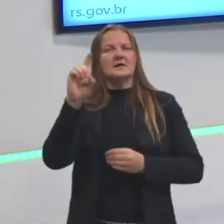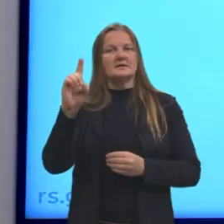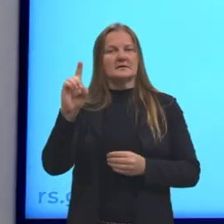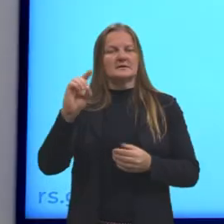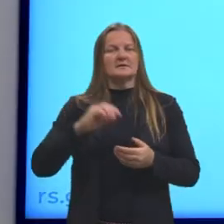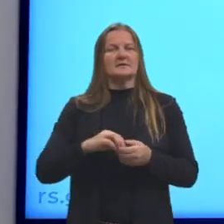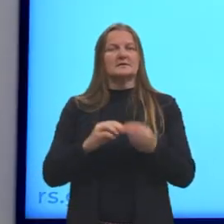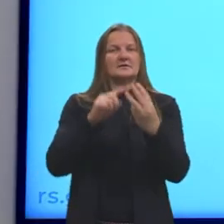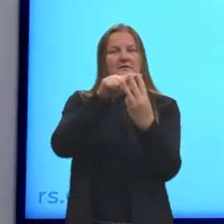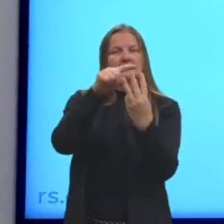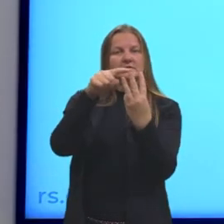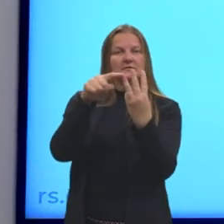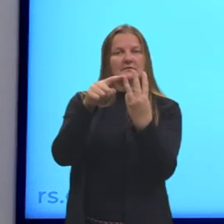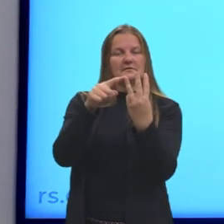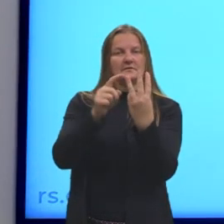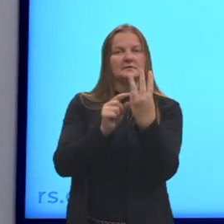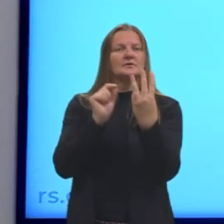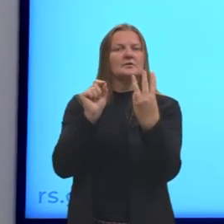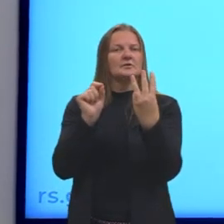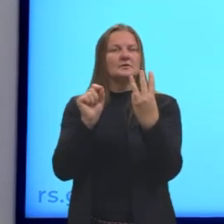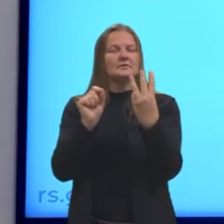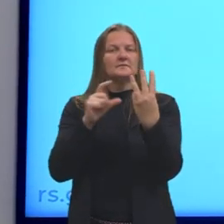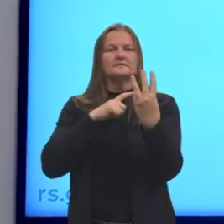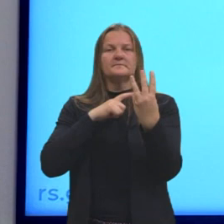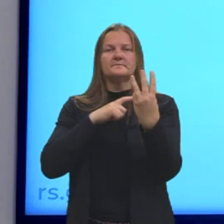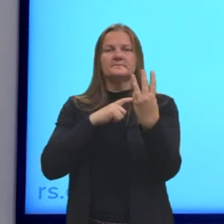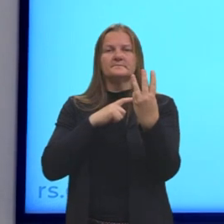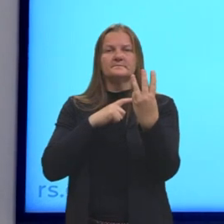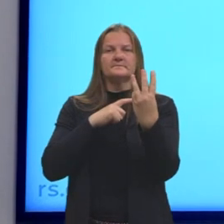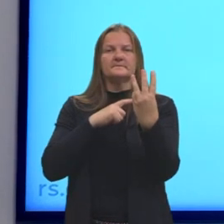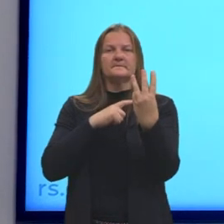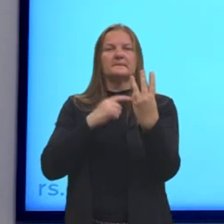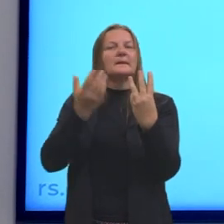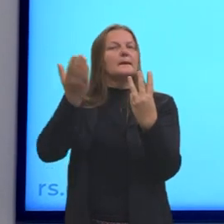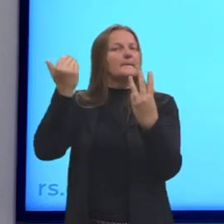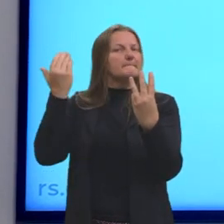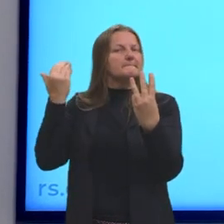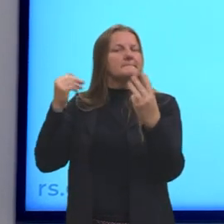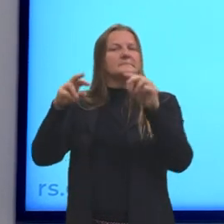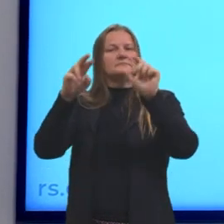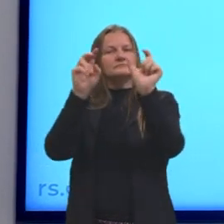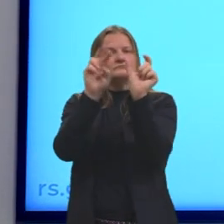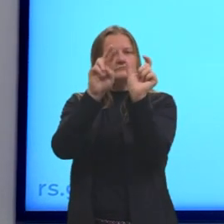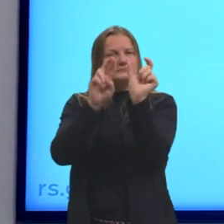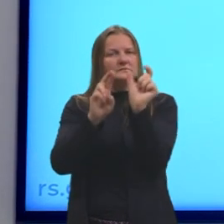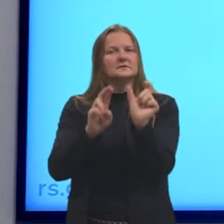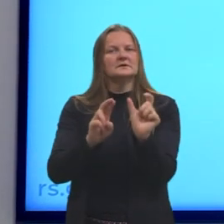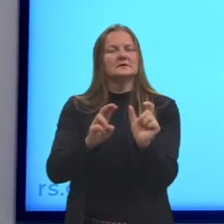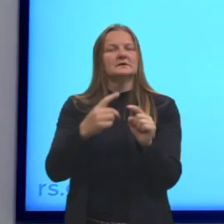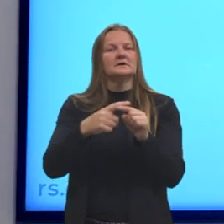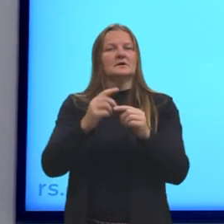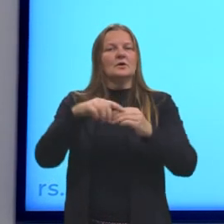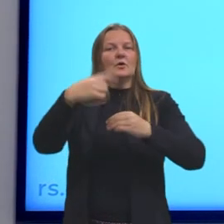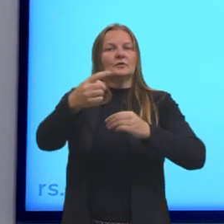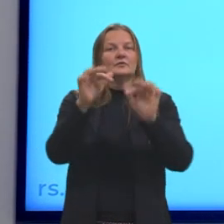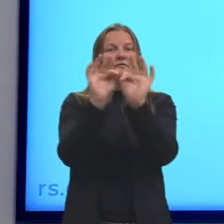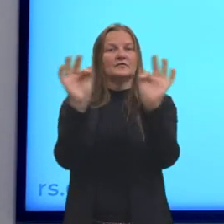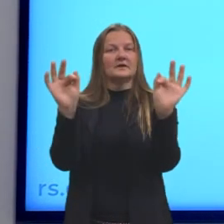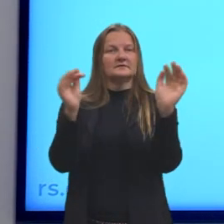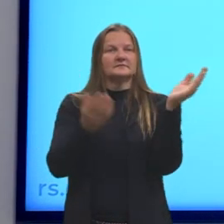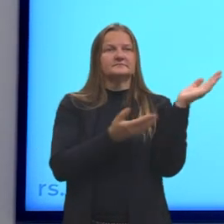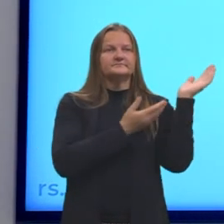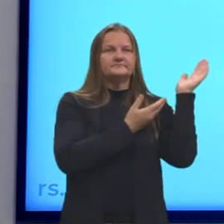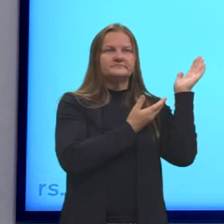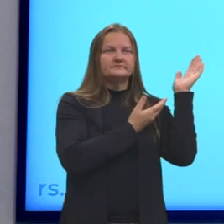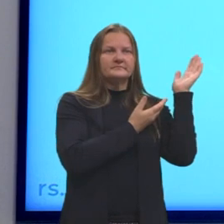nesses três casos aqui eu tenho passado regular já na próxima frase ó